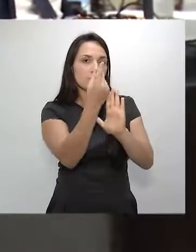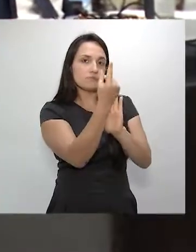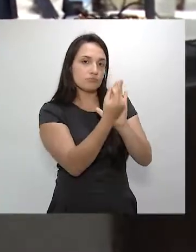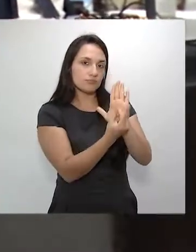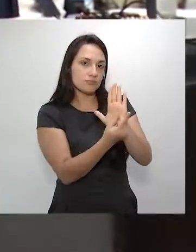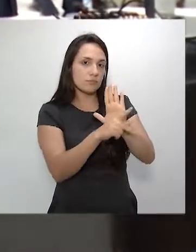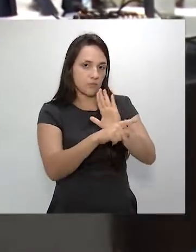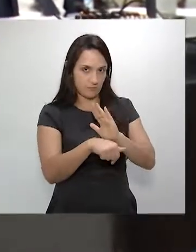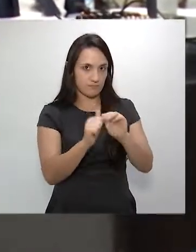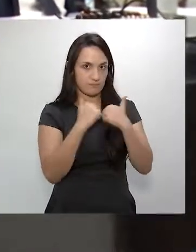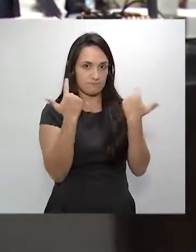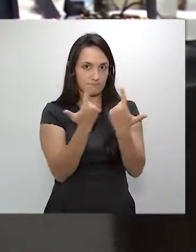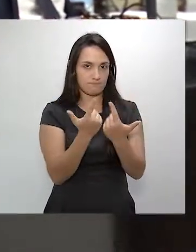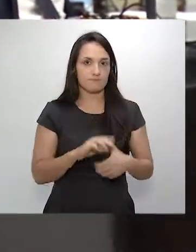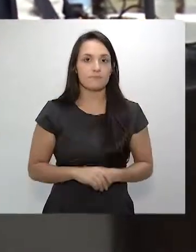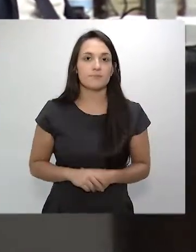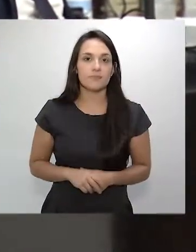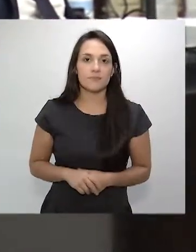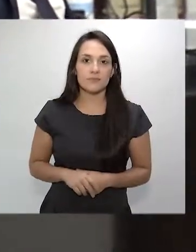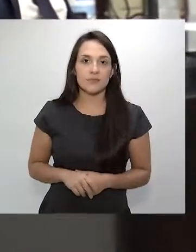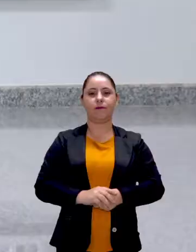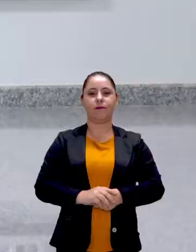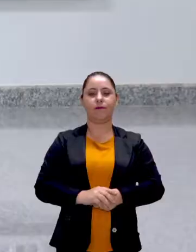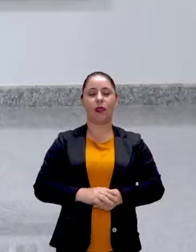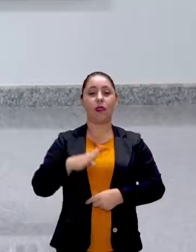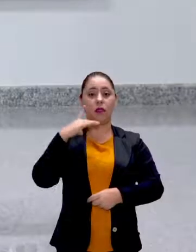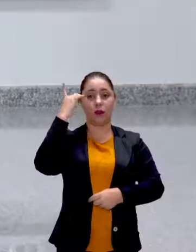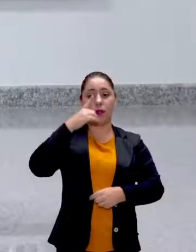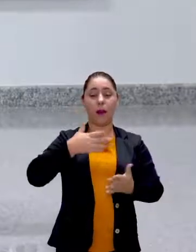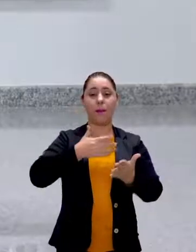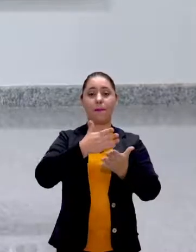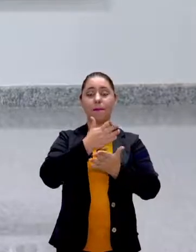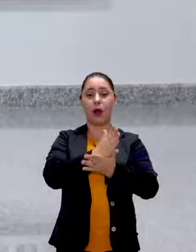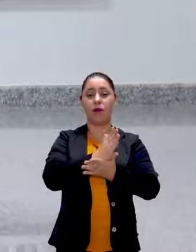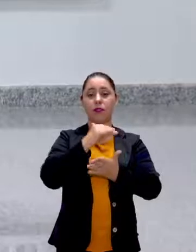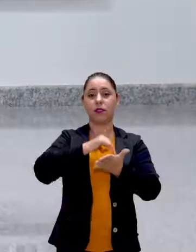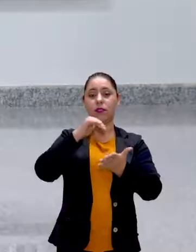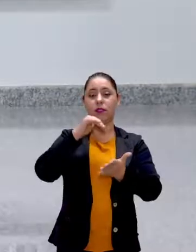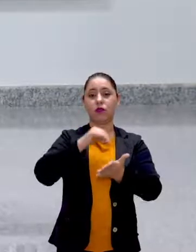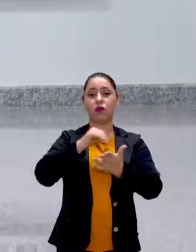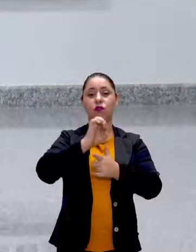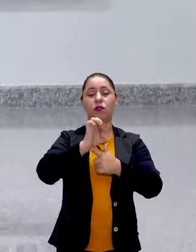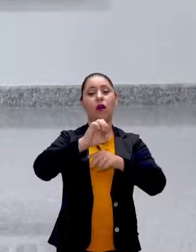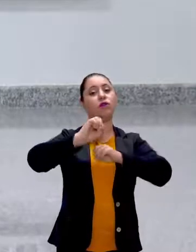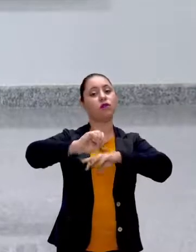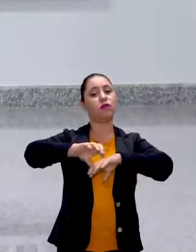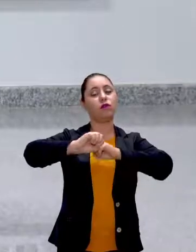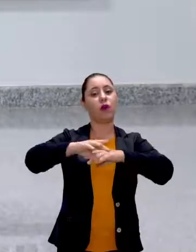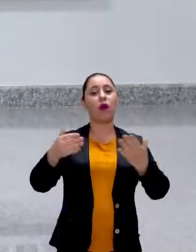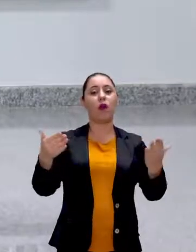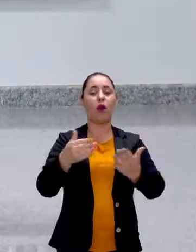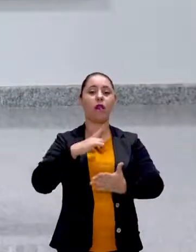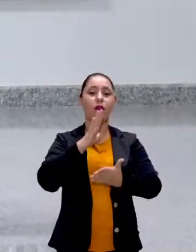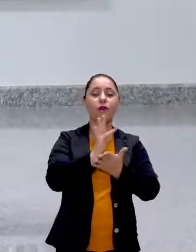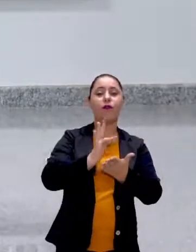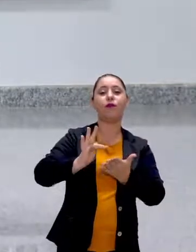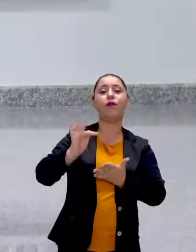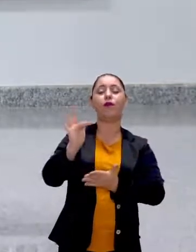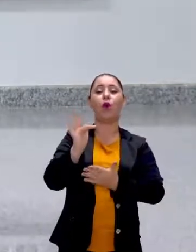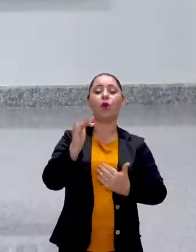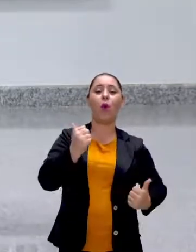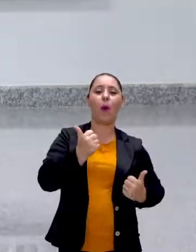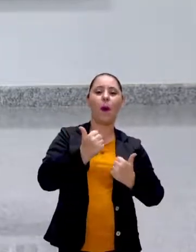de Finanças e Orçamento da Alemes. Deputados aprovam e Secretaria de Estado de Educação passa a contar